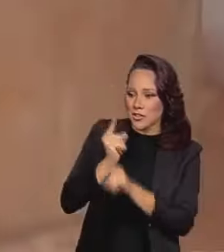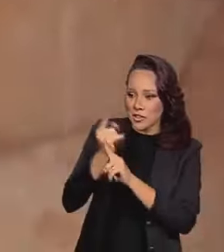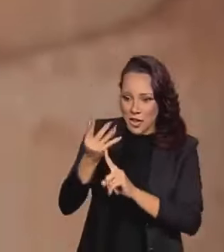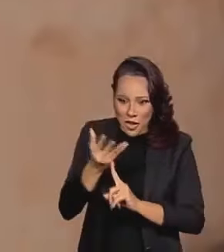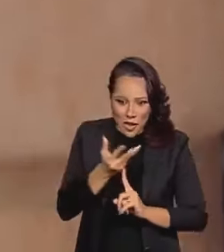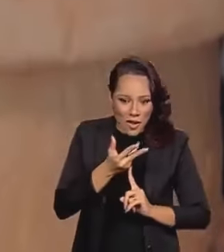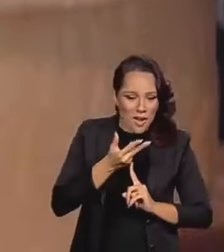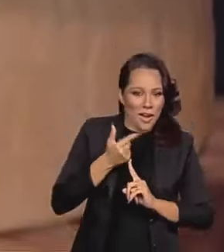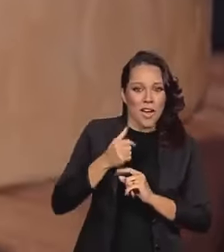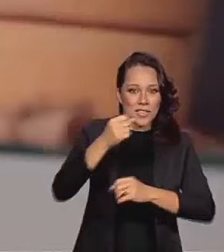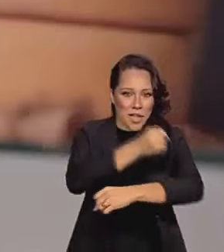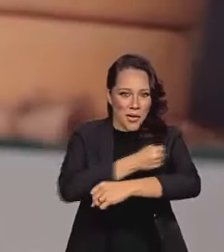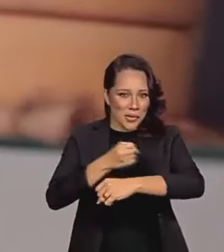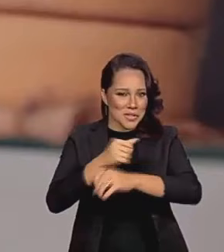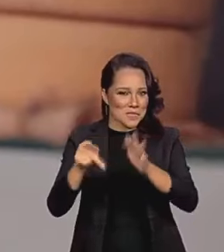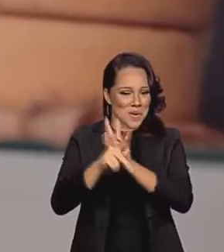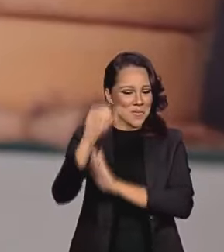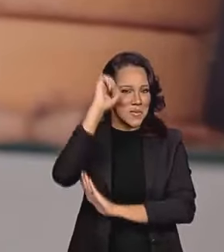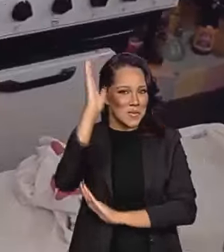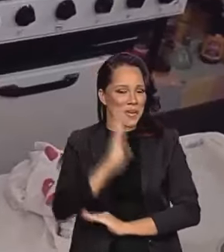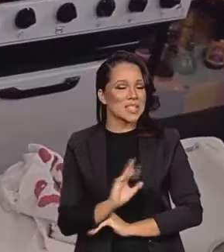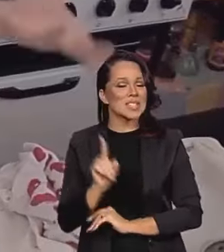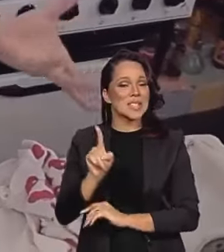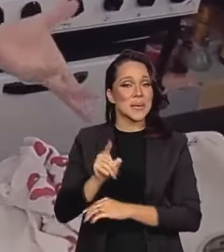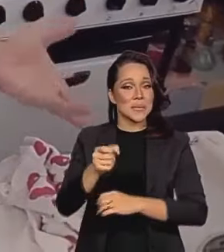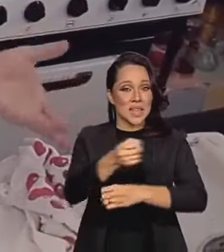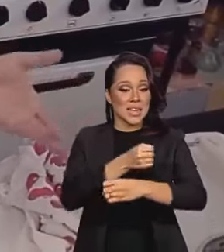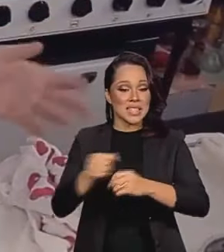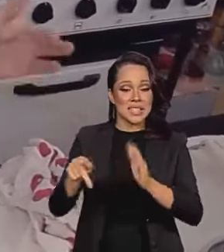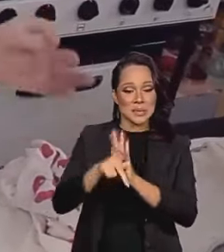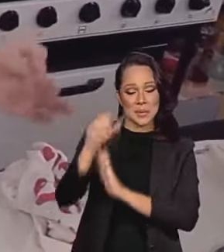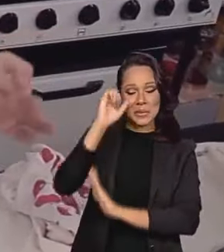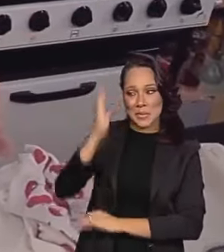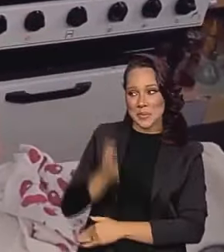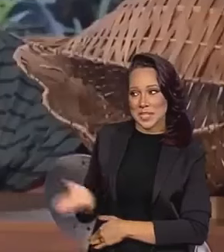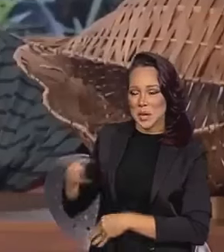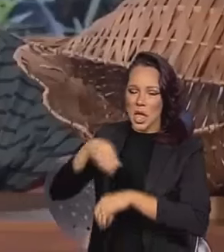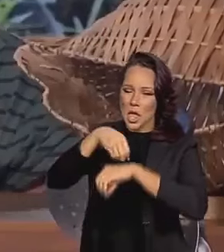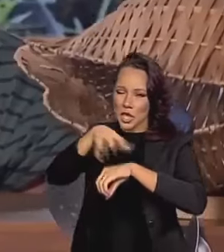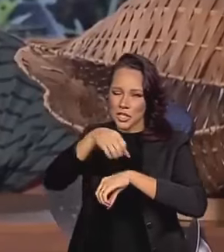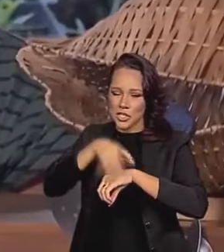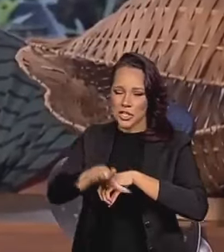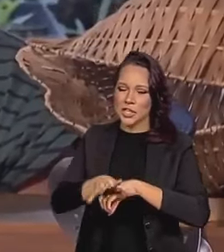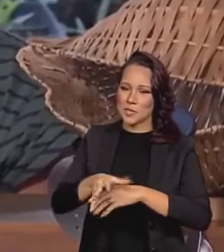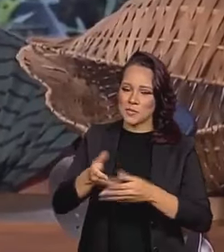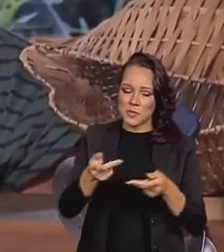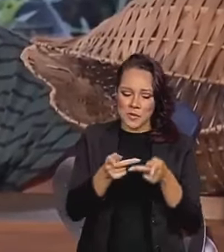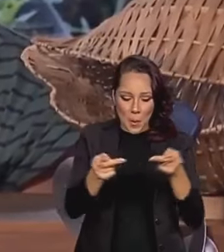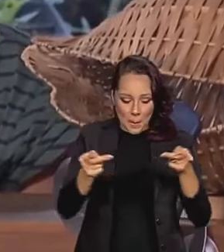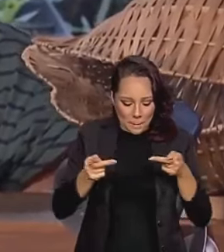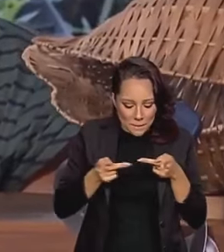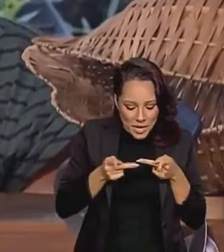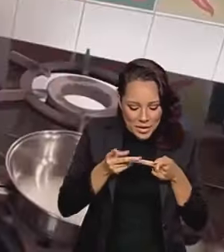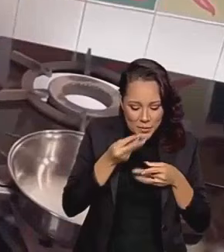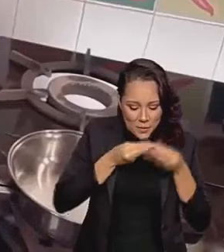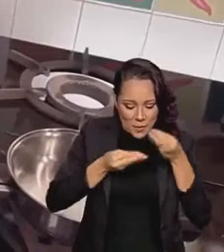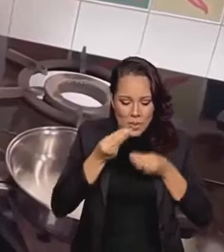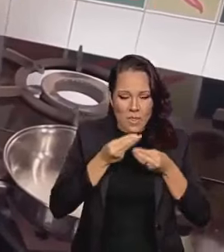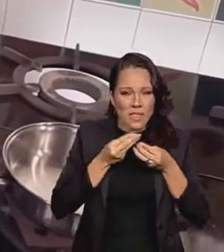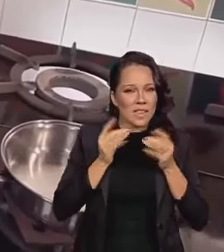encantos da cozinha Nacional em receitas Brasil e dar dicas para o seu prato ter um sabor